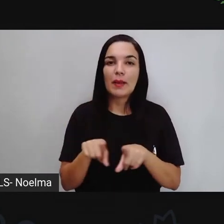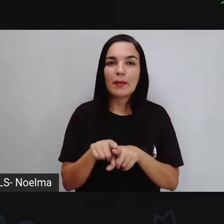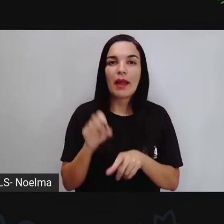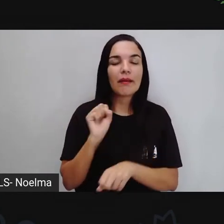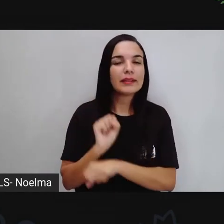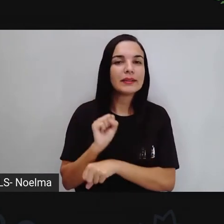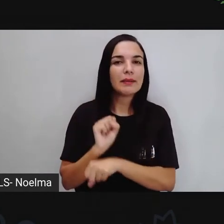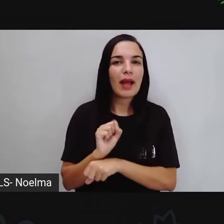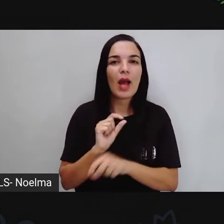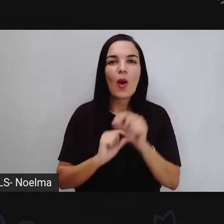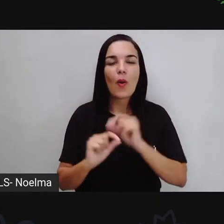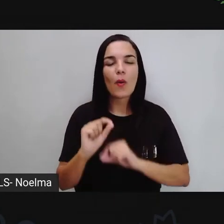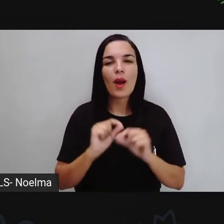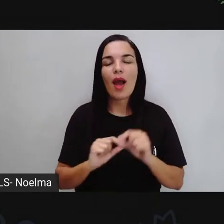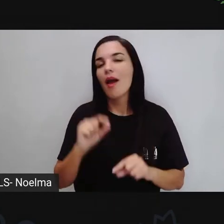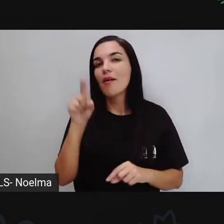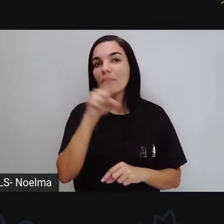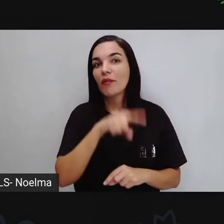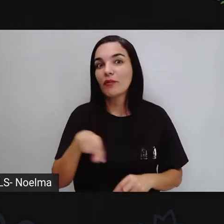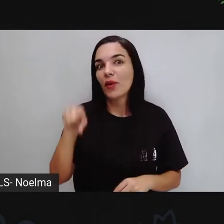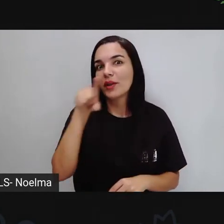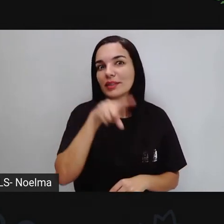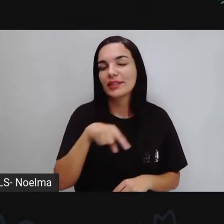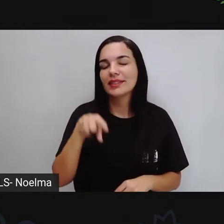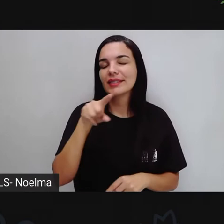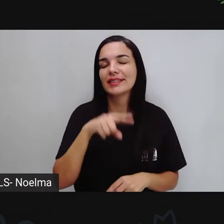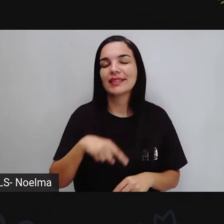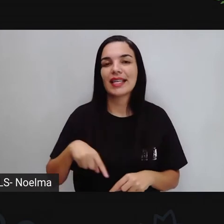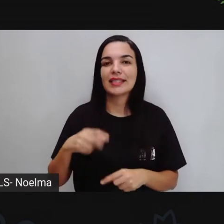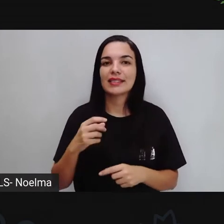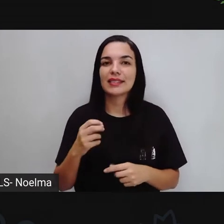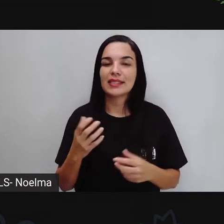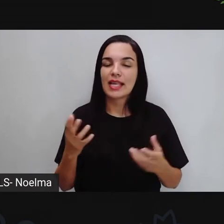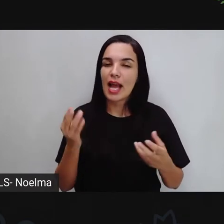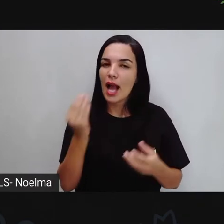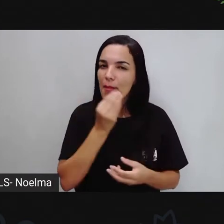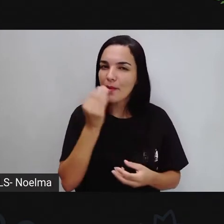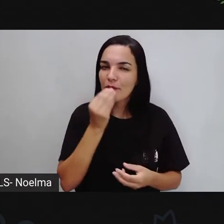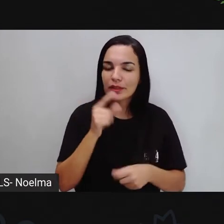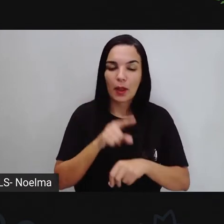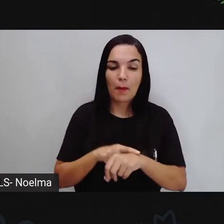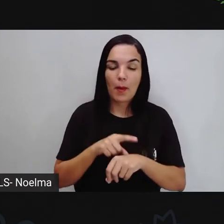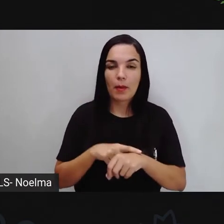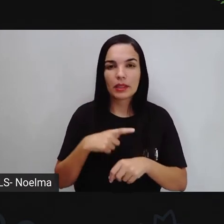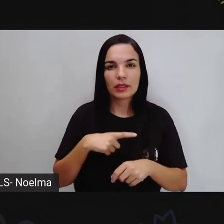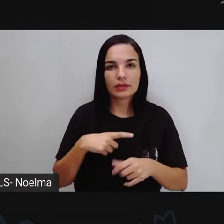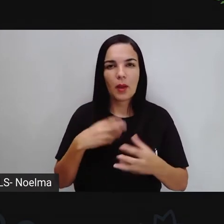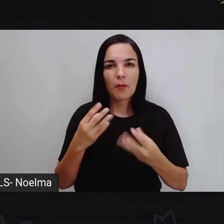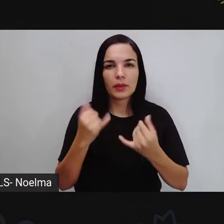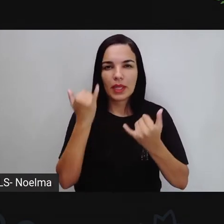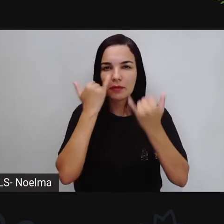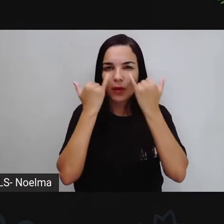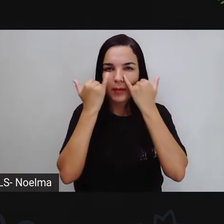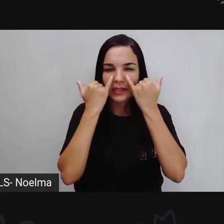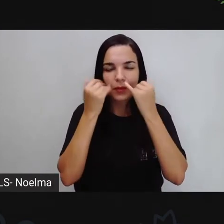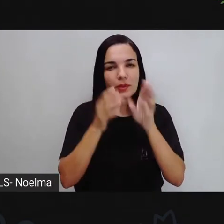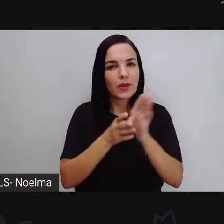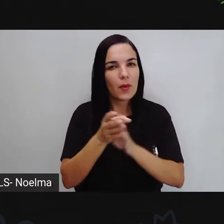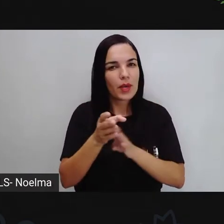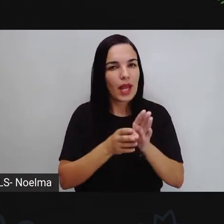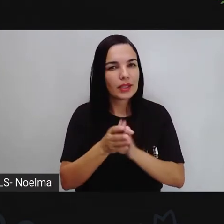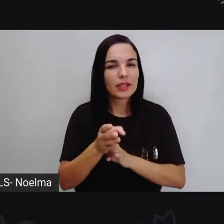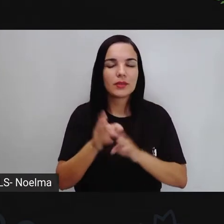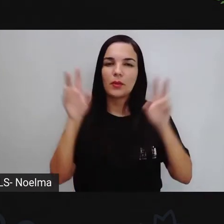espera aí, ó, vocês aproveitem este momento, né, e possam, através das informações, das orientações,